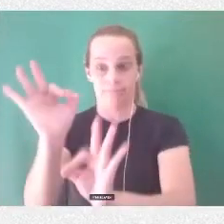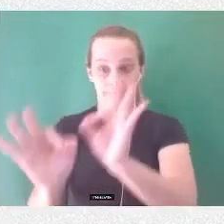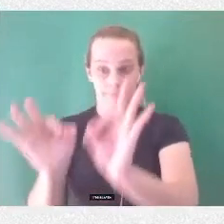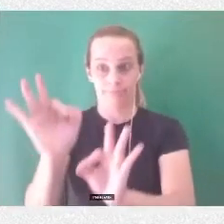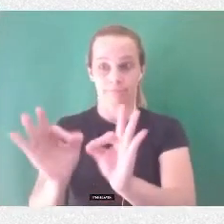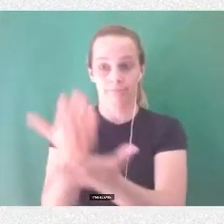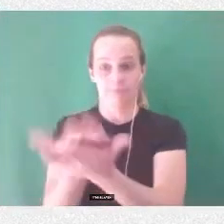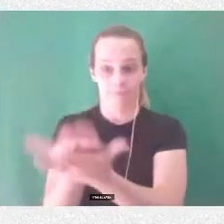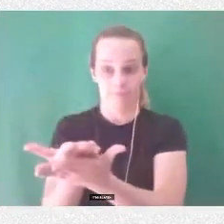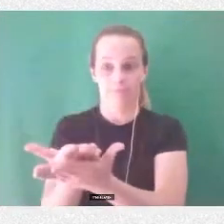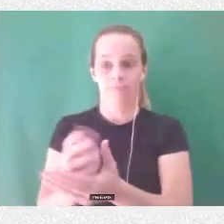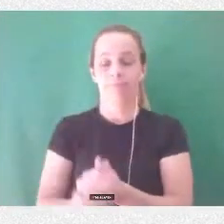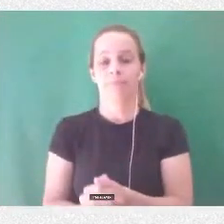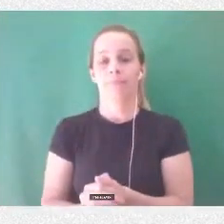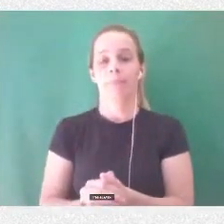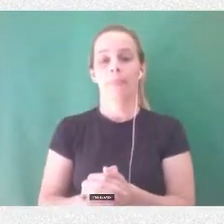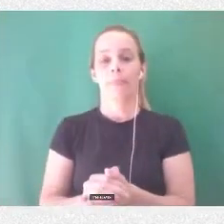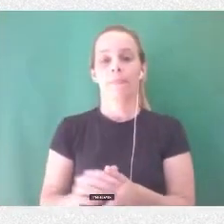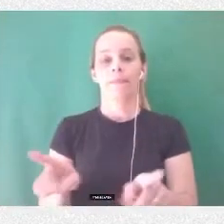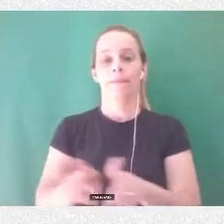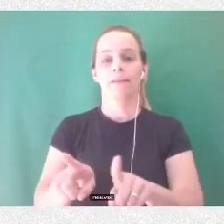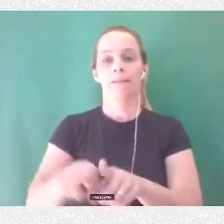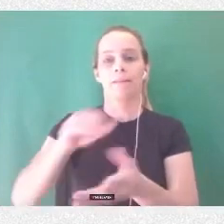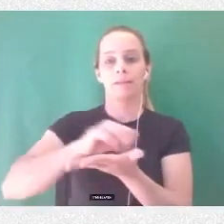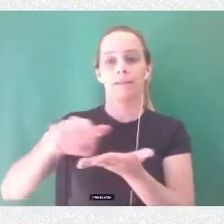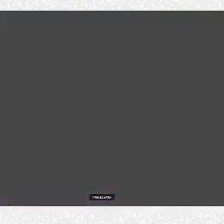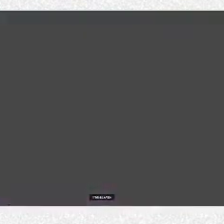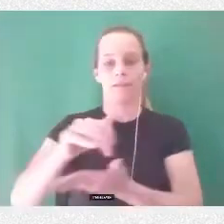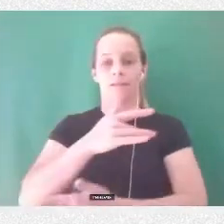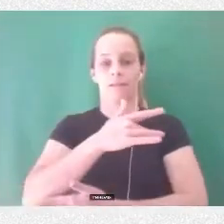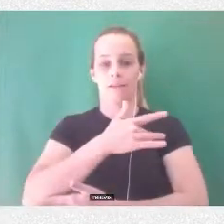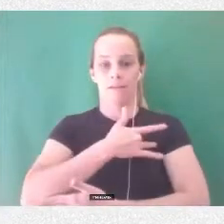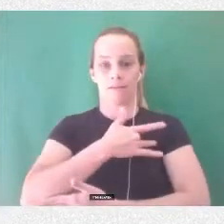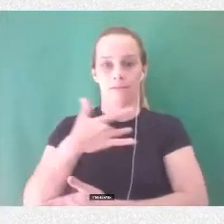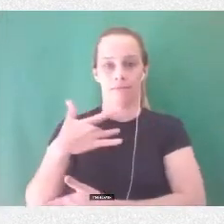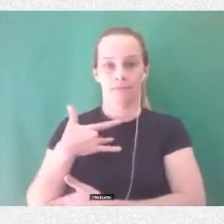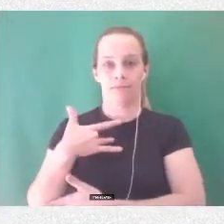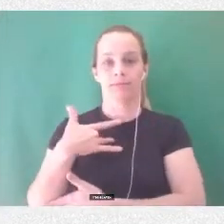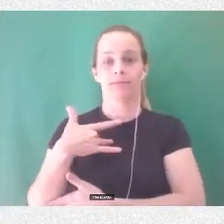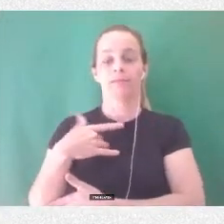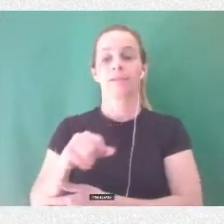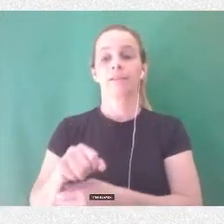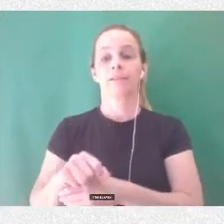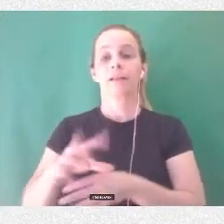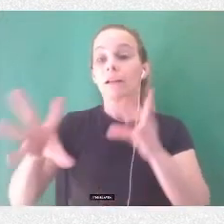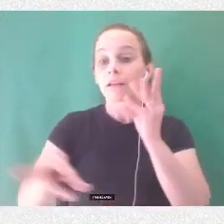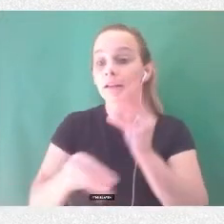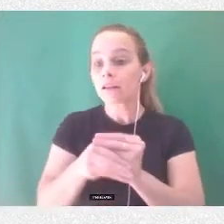Perfeito. A secretária de Saúde de Toledo gostaria de complementar a resposta?